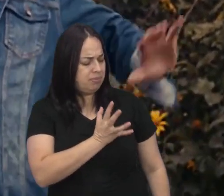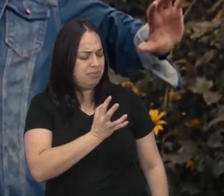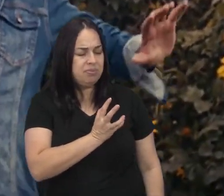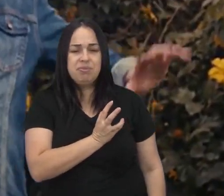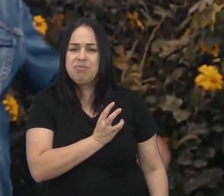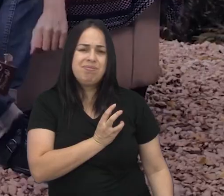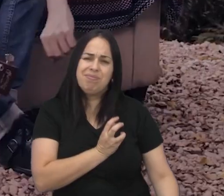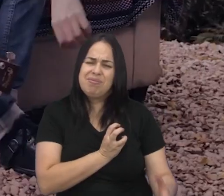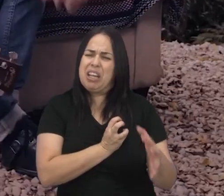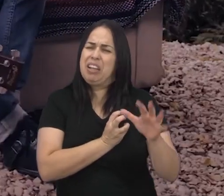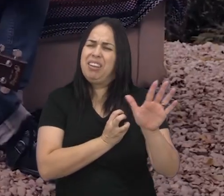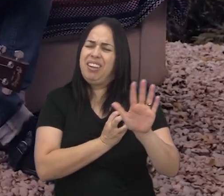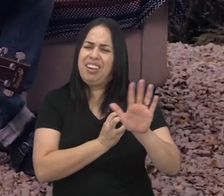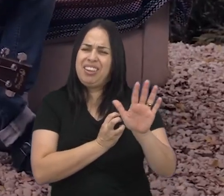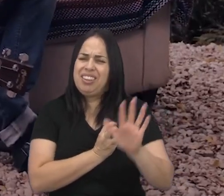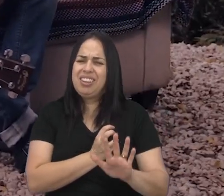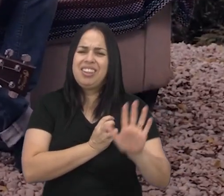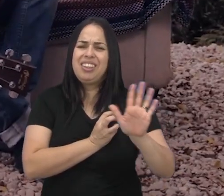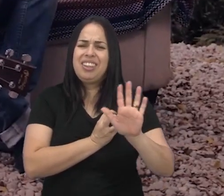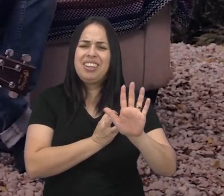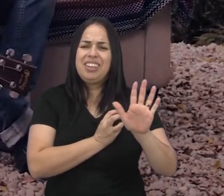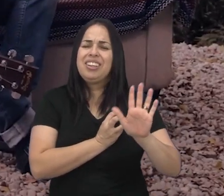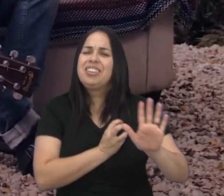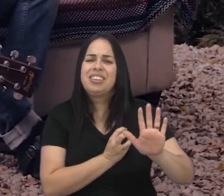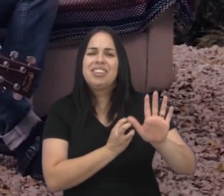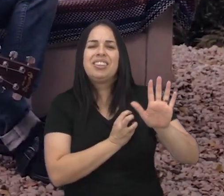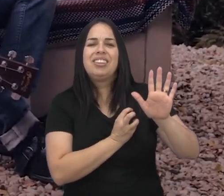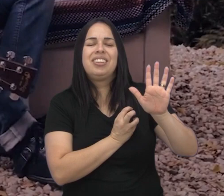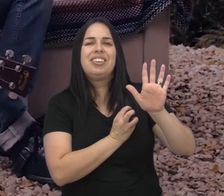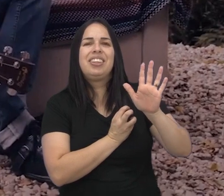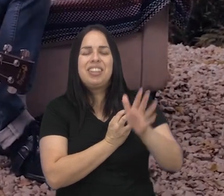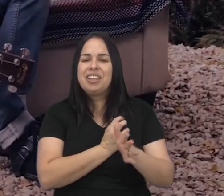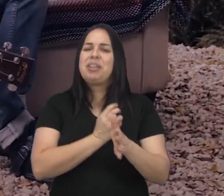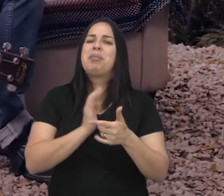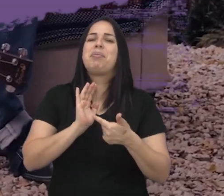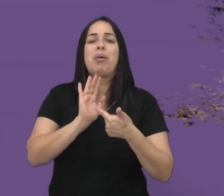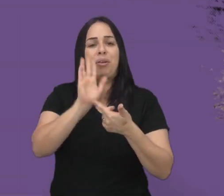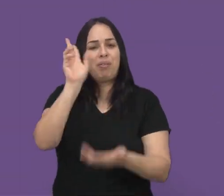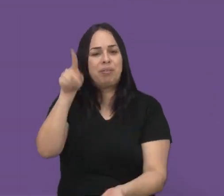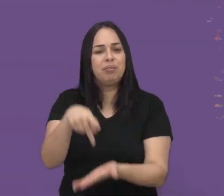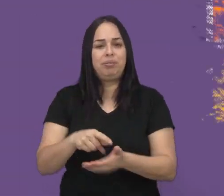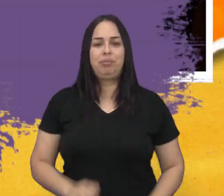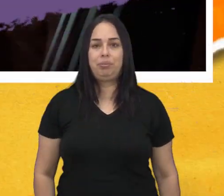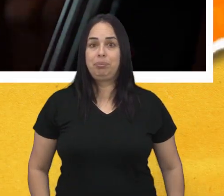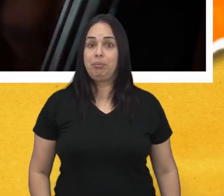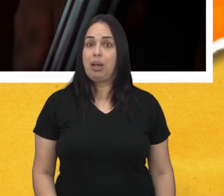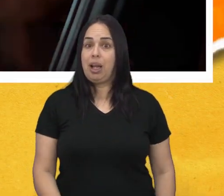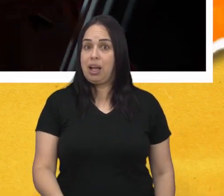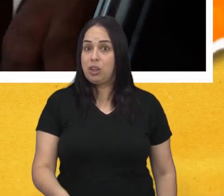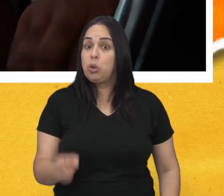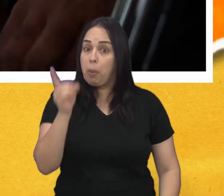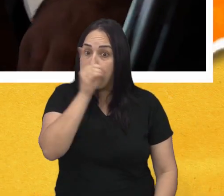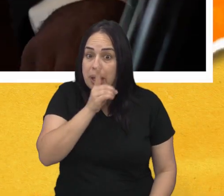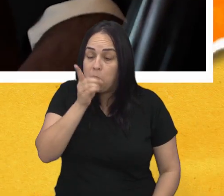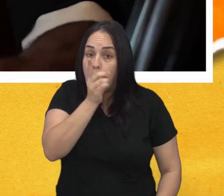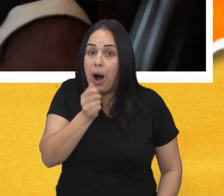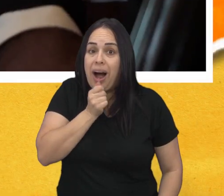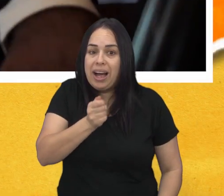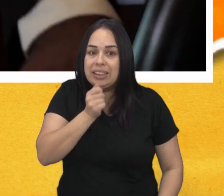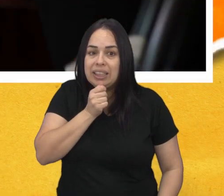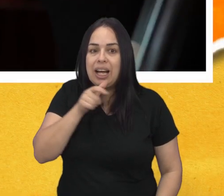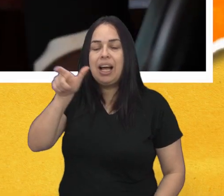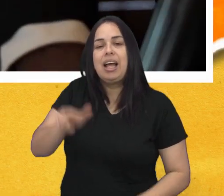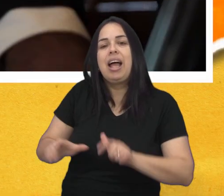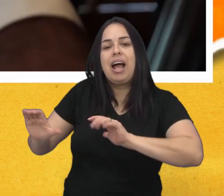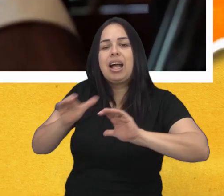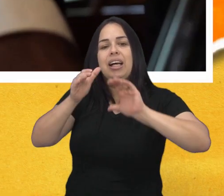suas riquezas, pois teus olhos correm rios de franqueza. Ainda no domingo, a cantora e atriz